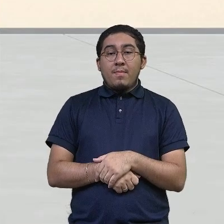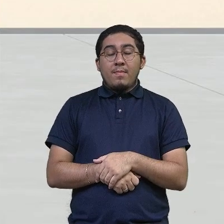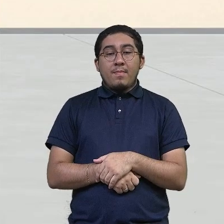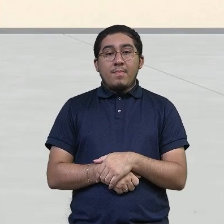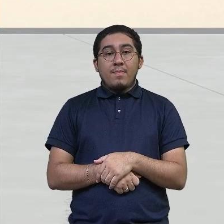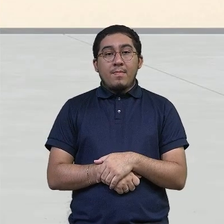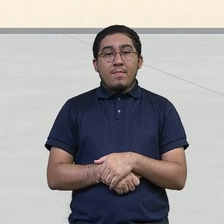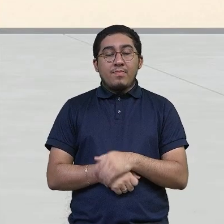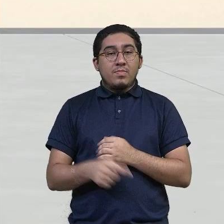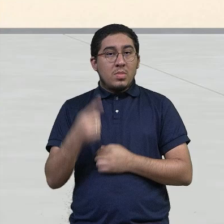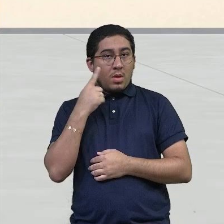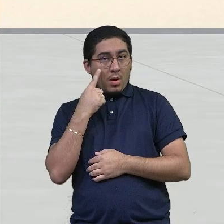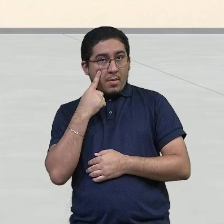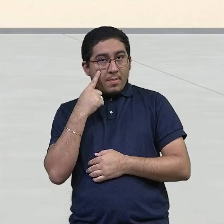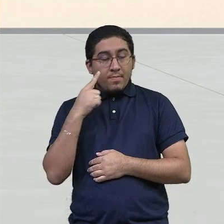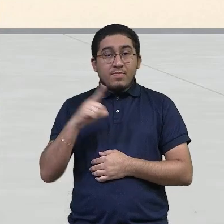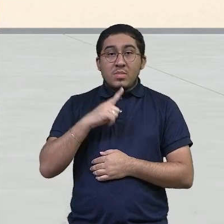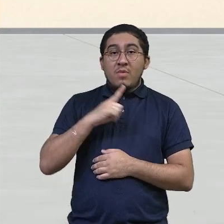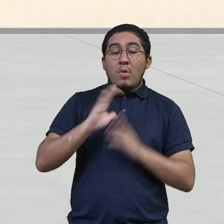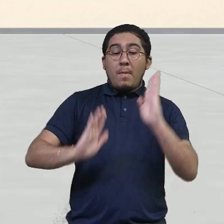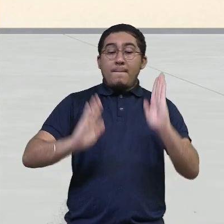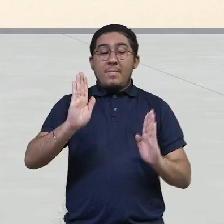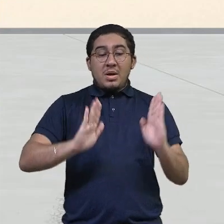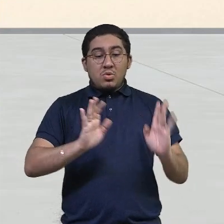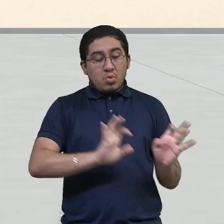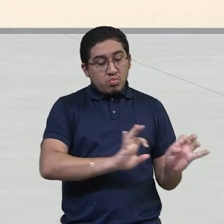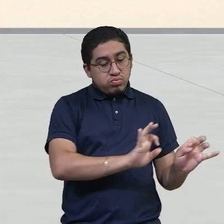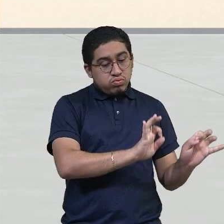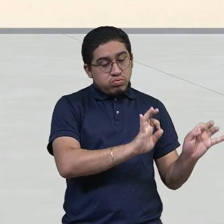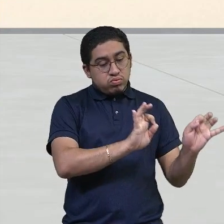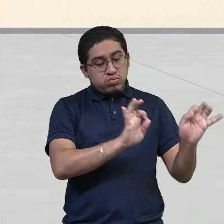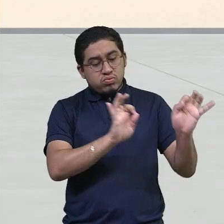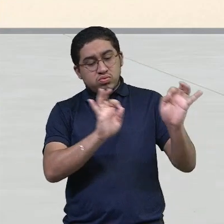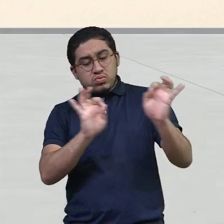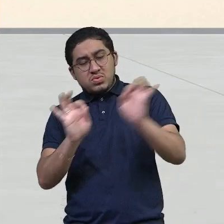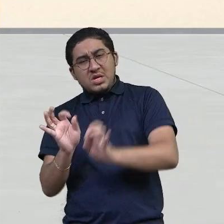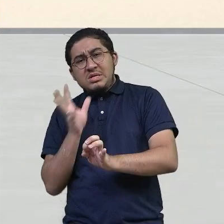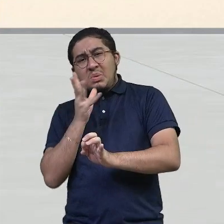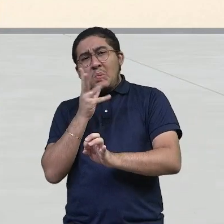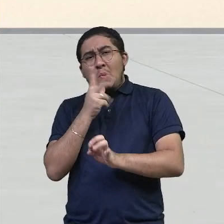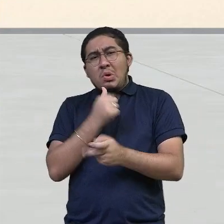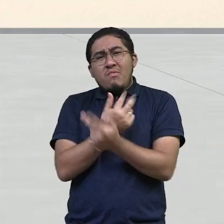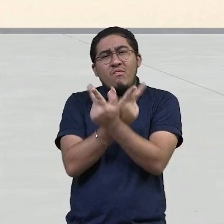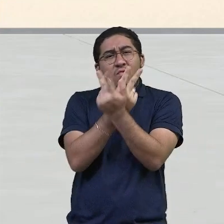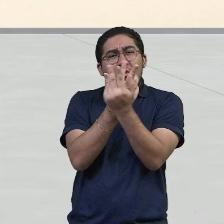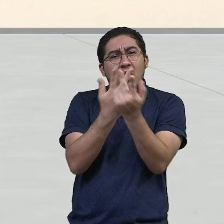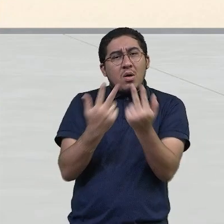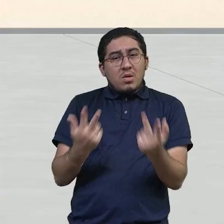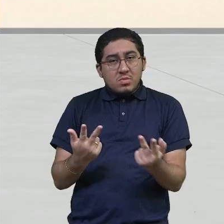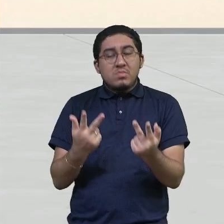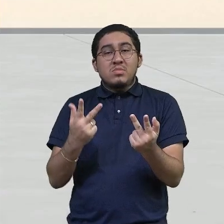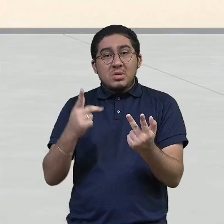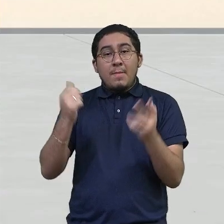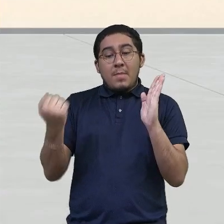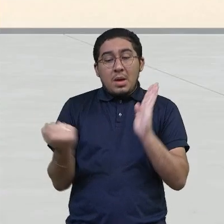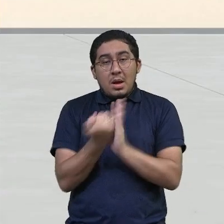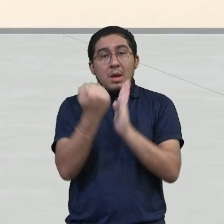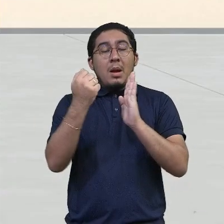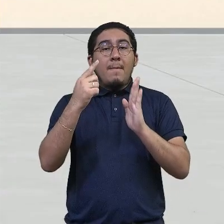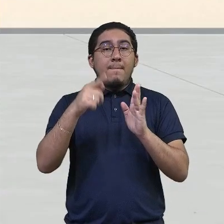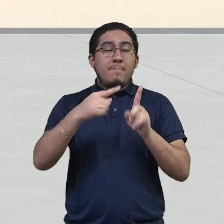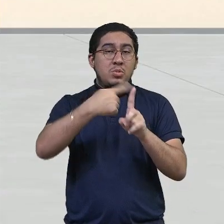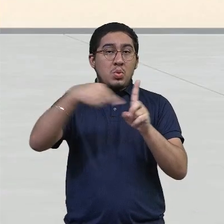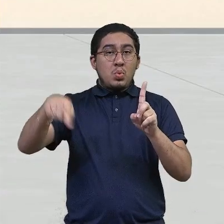vamos lá. Após um longo período de regimes autoritários e ditaduras militares que marcaram a segunda metade do século